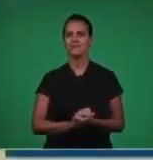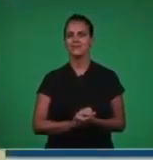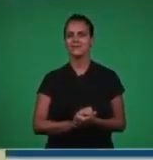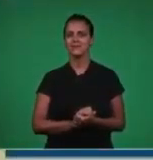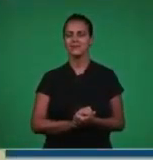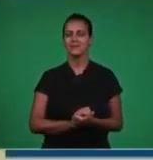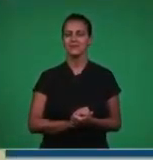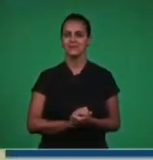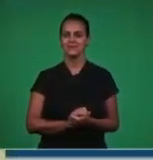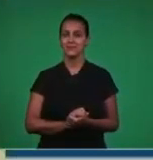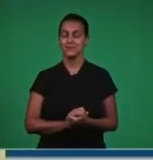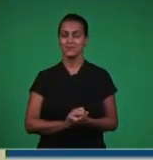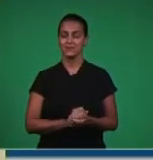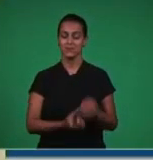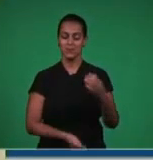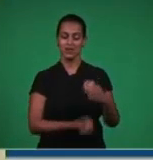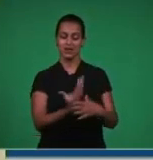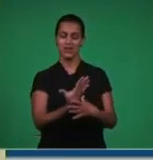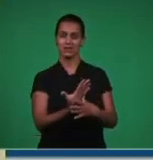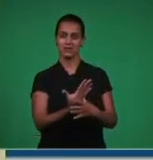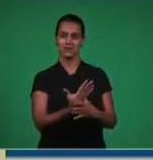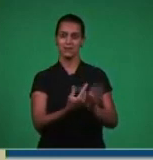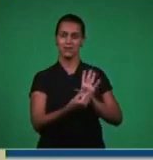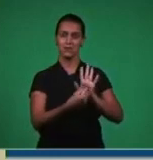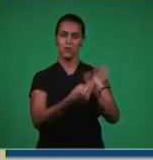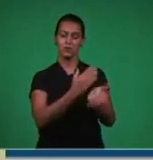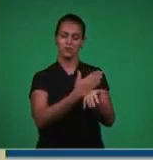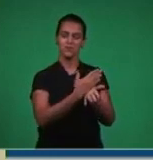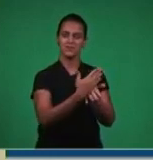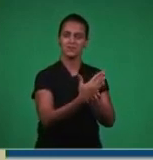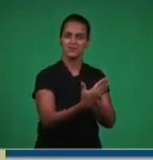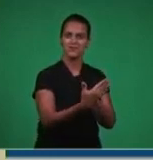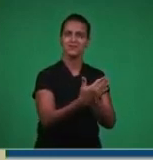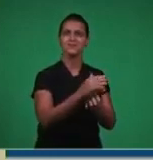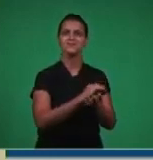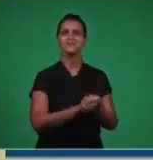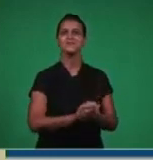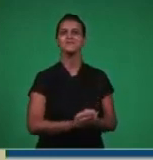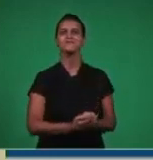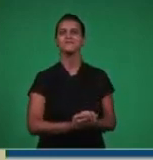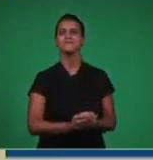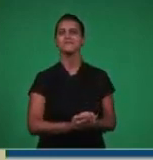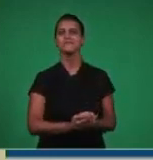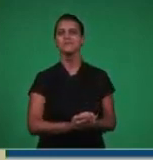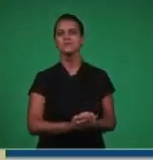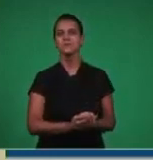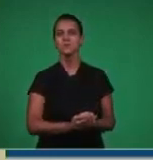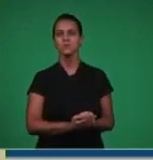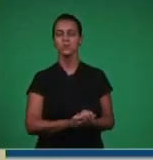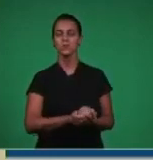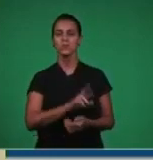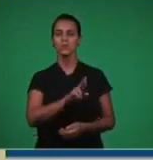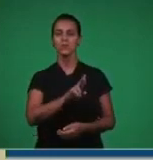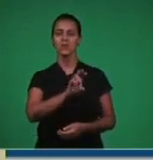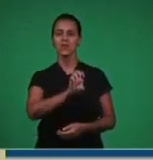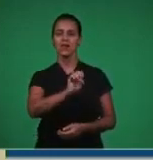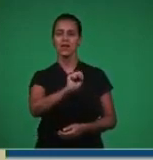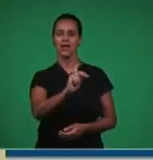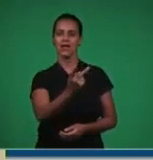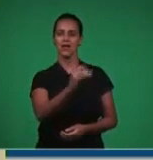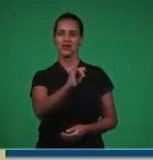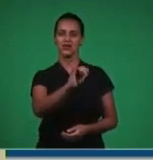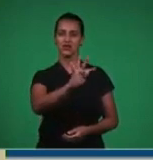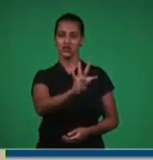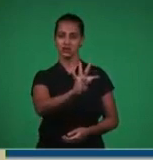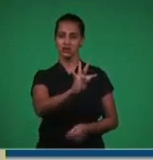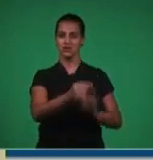está aqui. O princípio está aqui. Reshit, em hebraico, é o princípio relativo. Então é criação, está tudo aqui. Está dentro